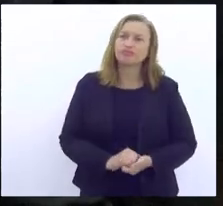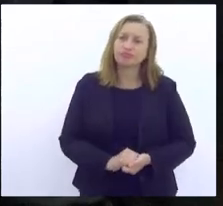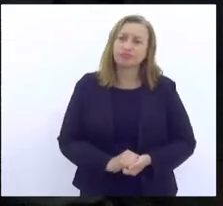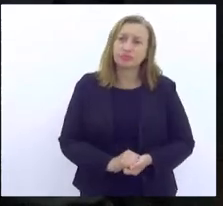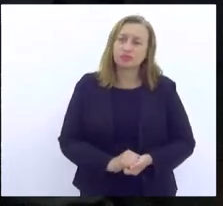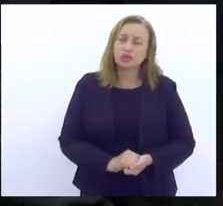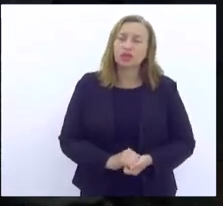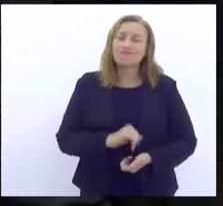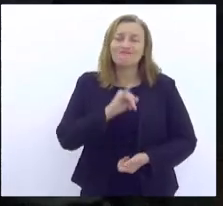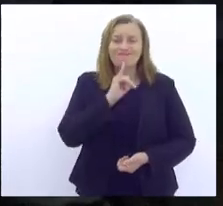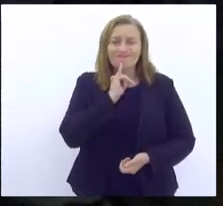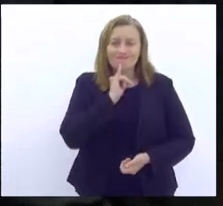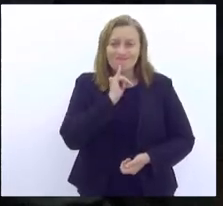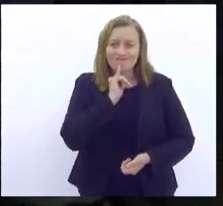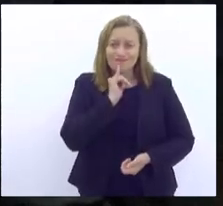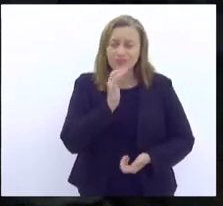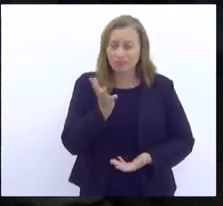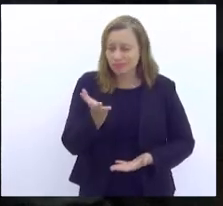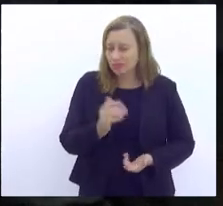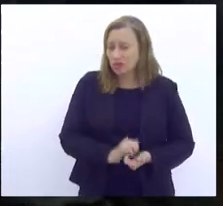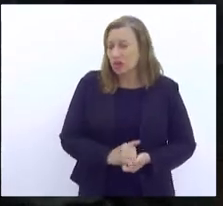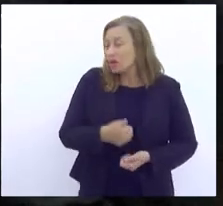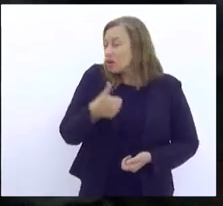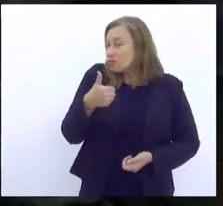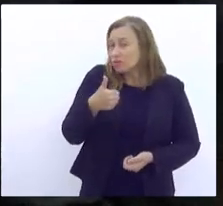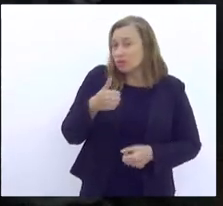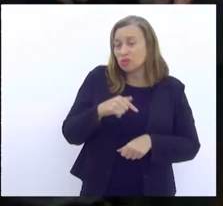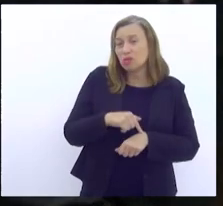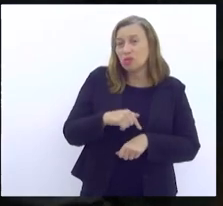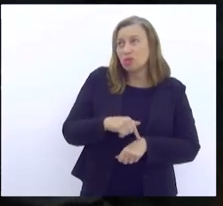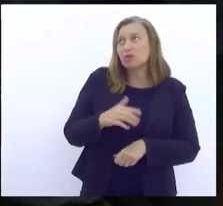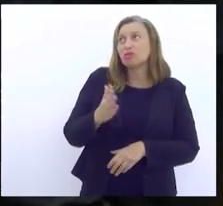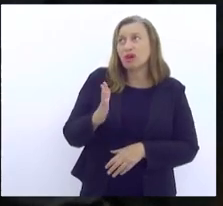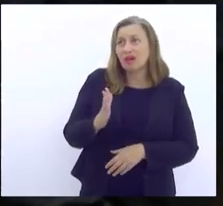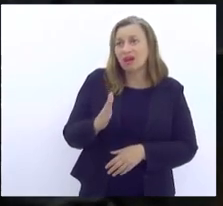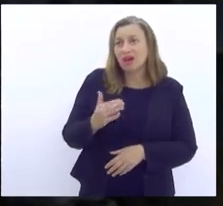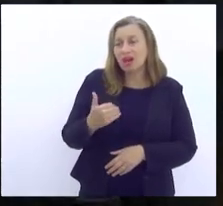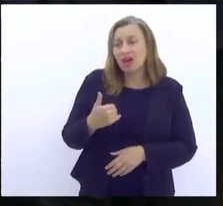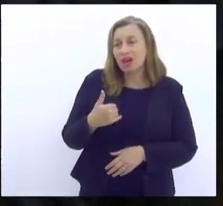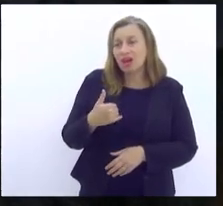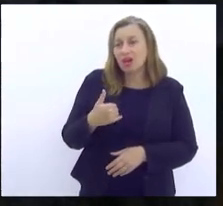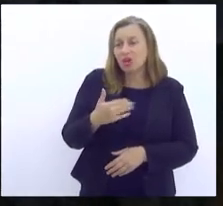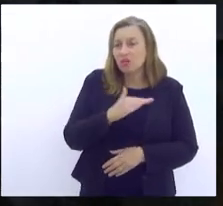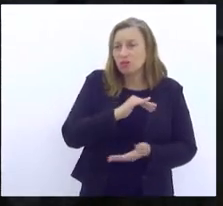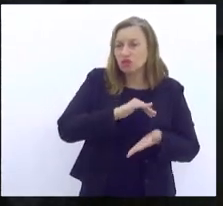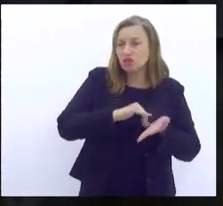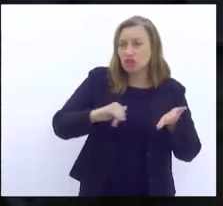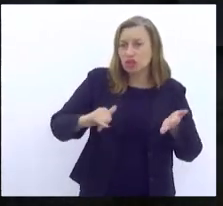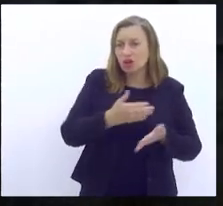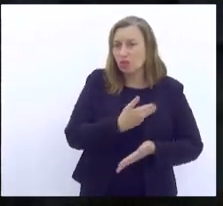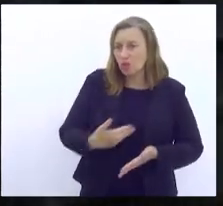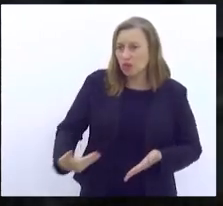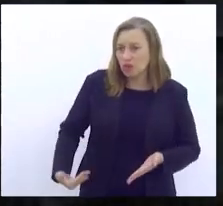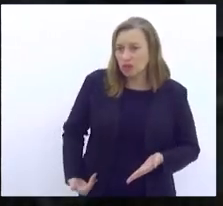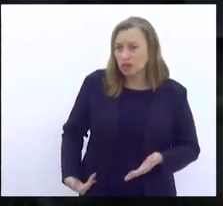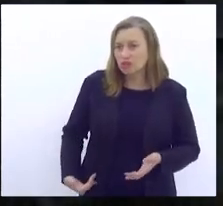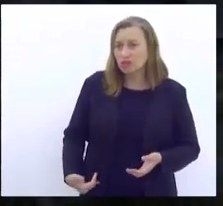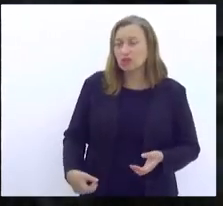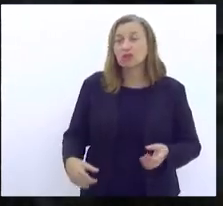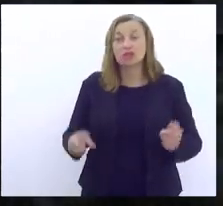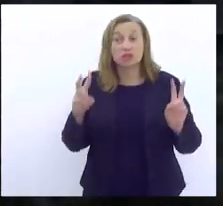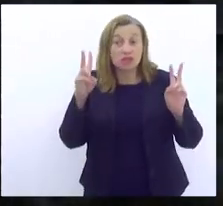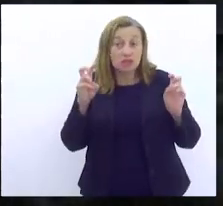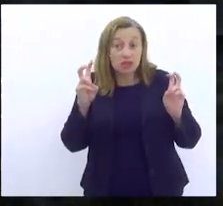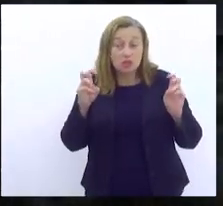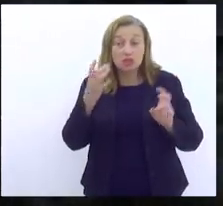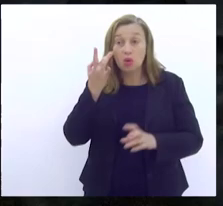E, infelizmente, no primeiro momento, eu até vou tirar o governador dessa situação. Eu